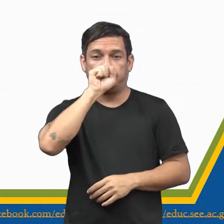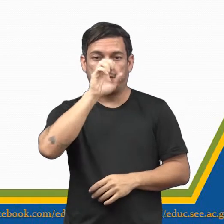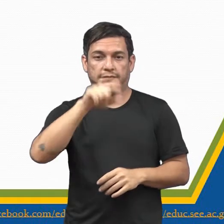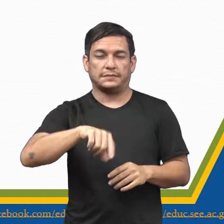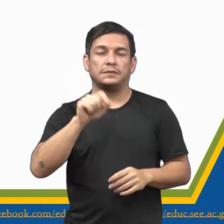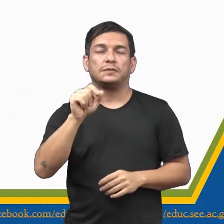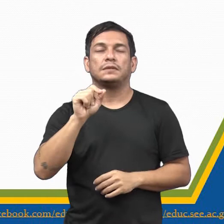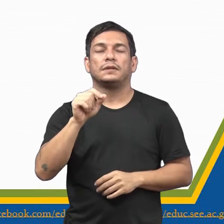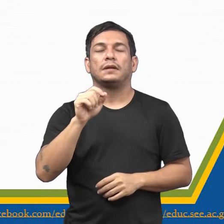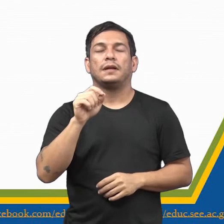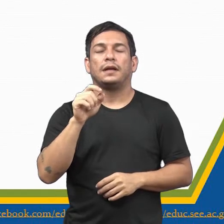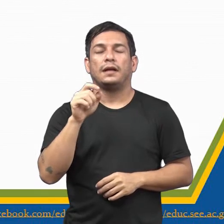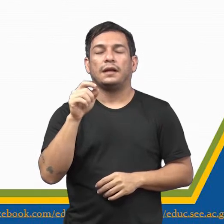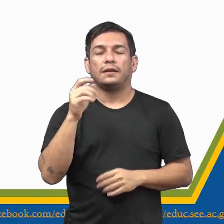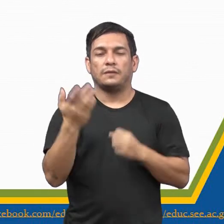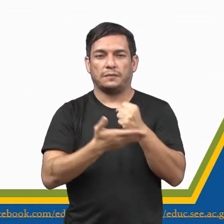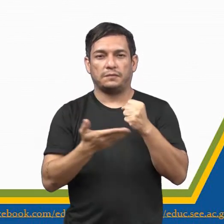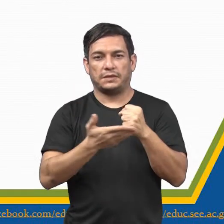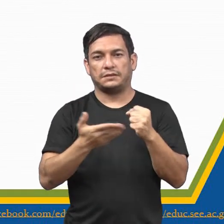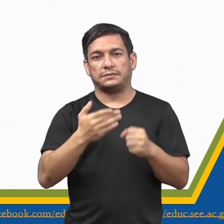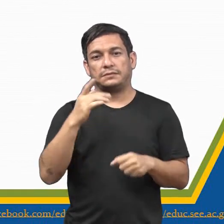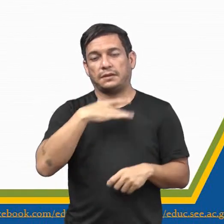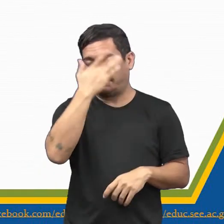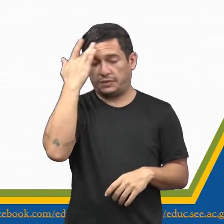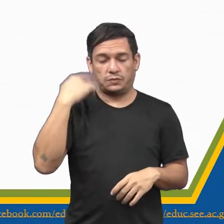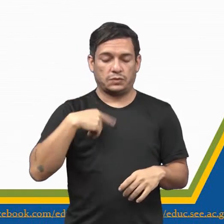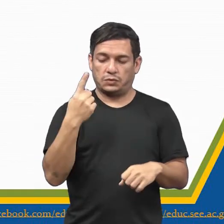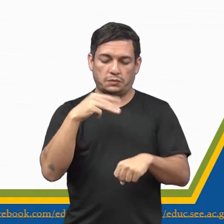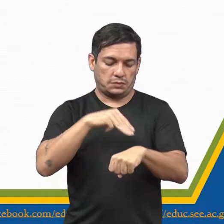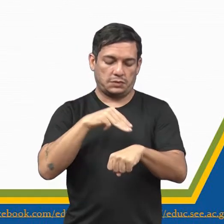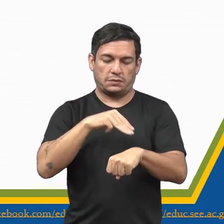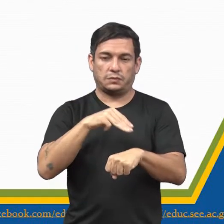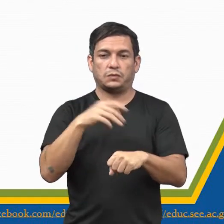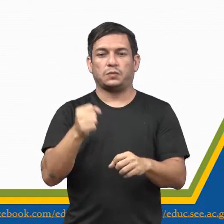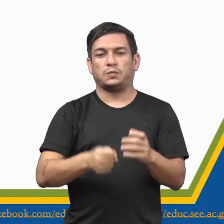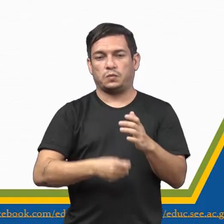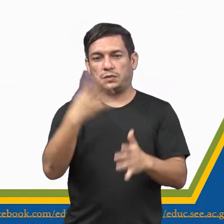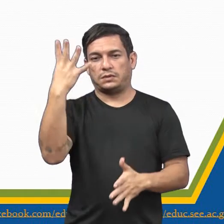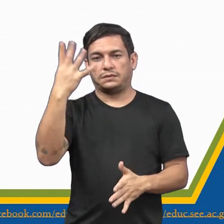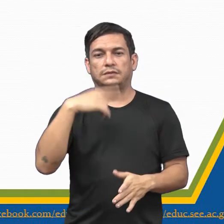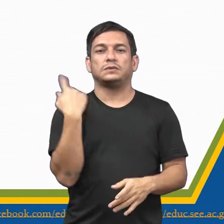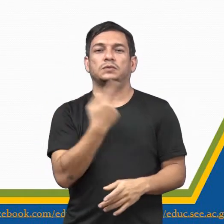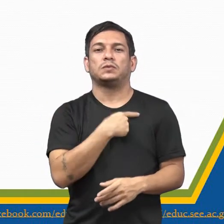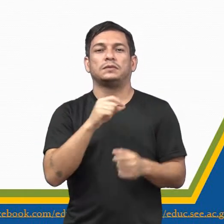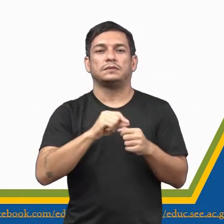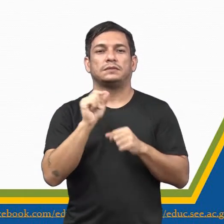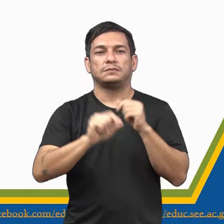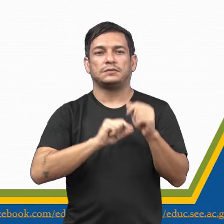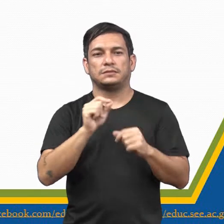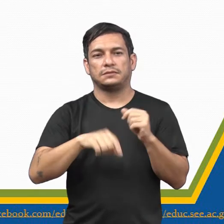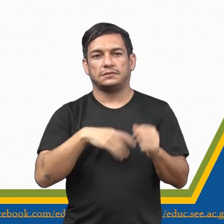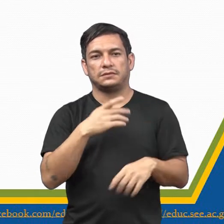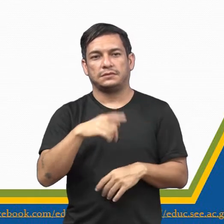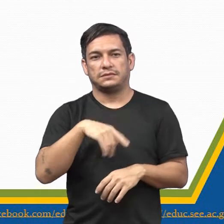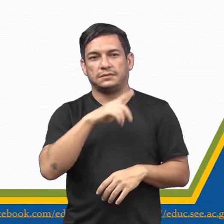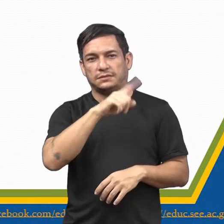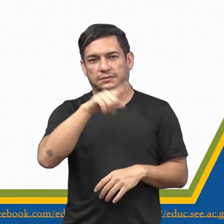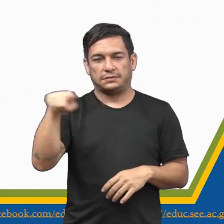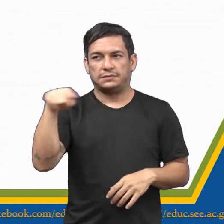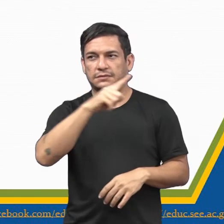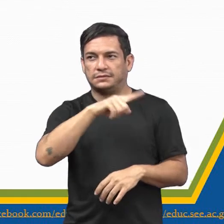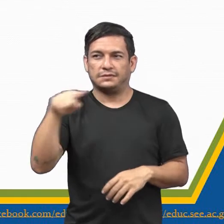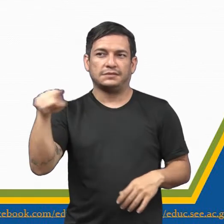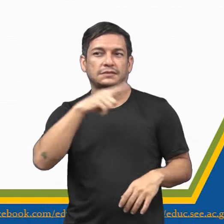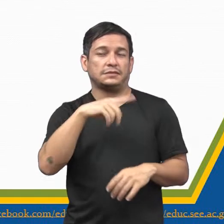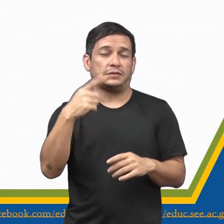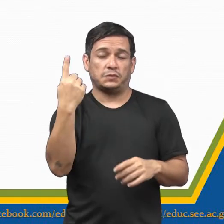incursões respiratórias realizadas por uma pessoa em 1 minuto. Quantas vezes nós realizamos o nosso movimento respiratório em